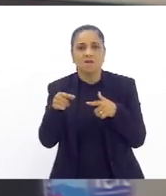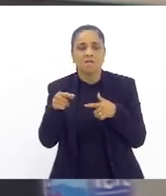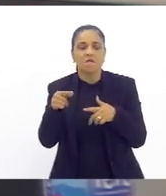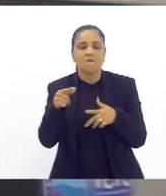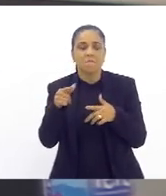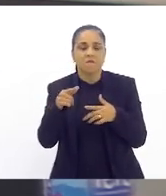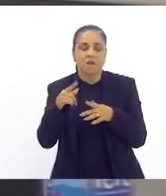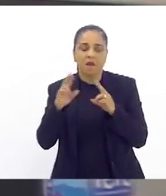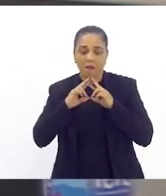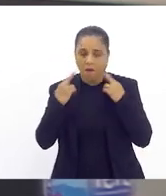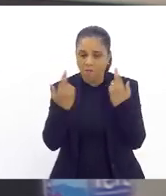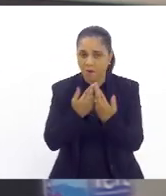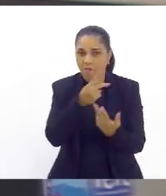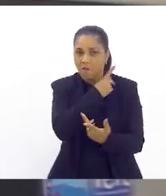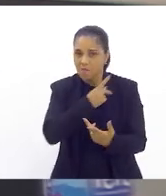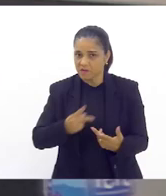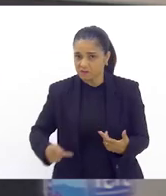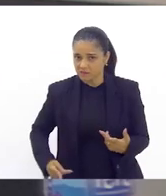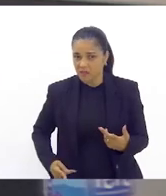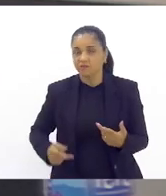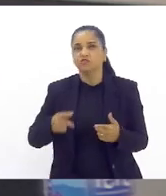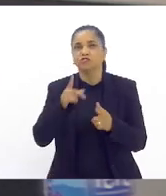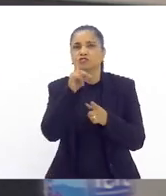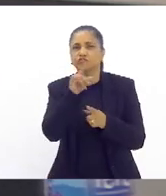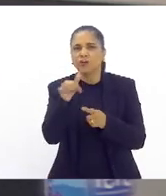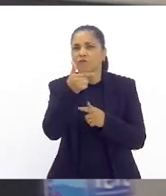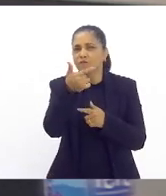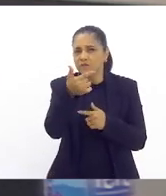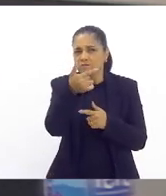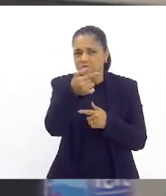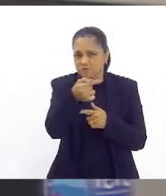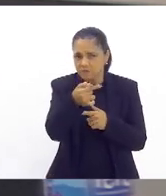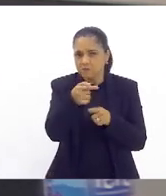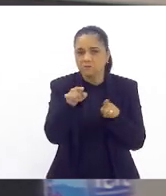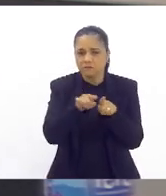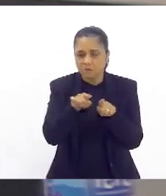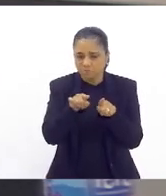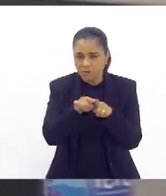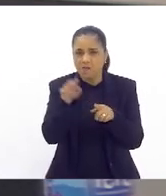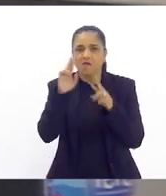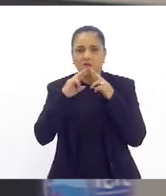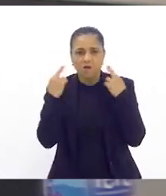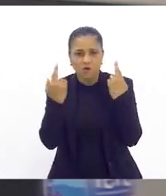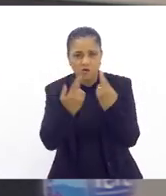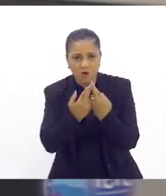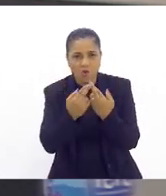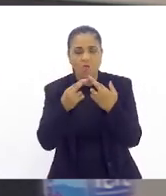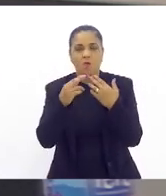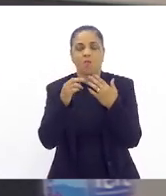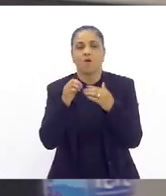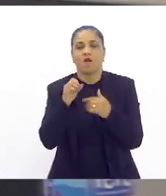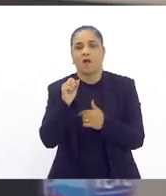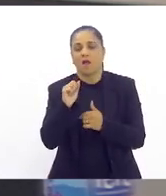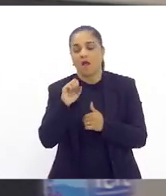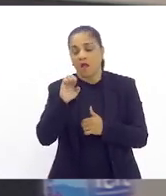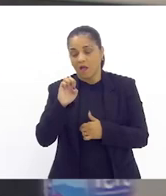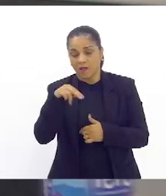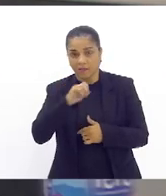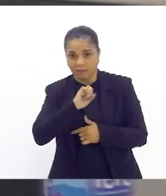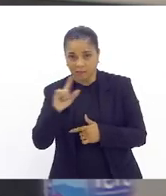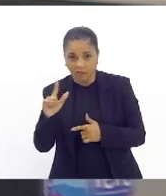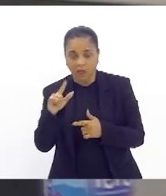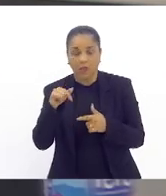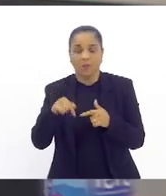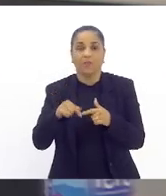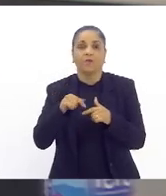do próximo dia 27 terá uma nova reunião com Ariel com algumas concessionárias para tratar dos assuntos que estão acontecendo